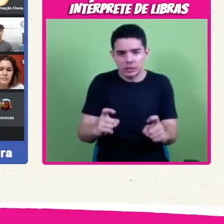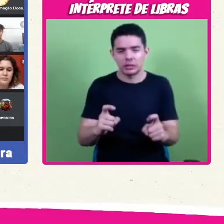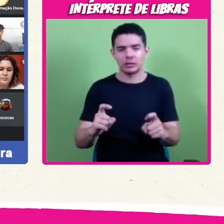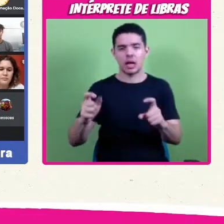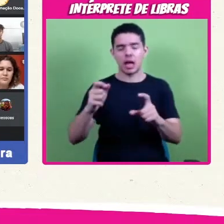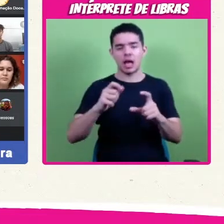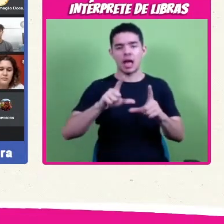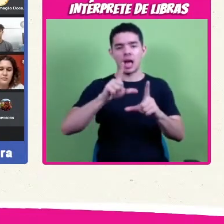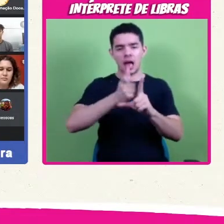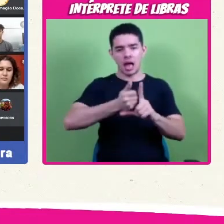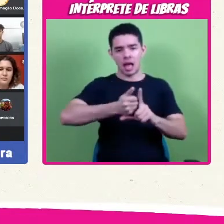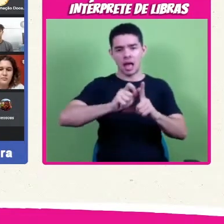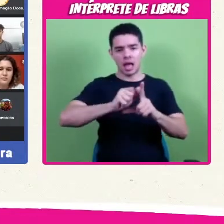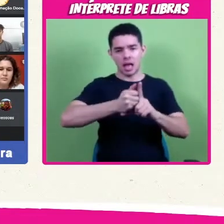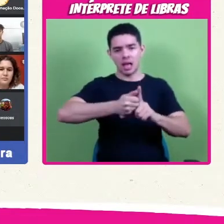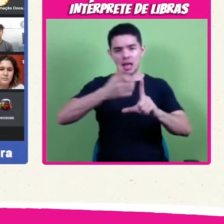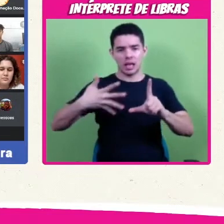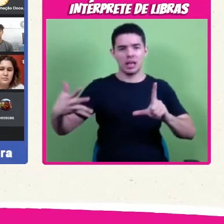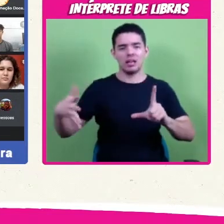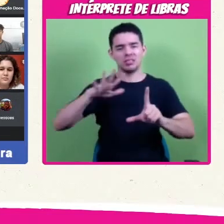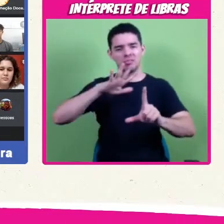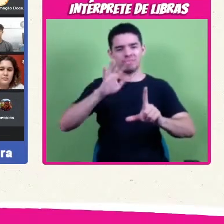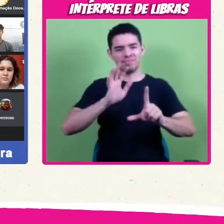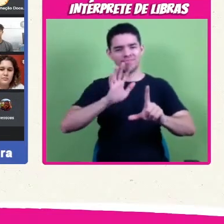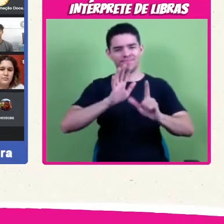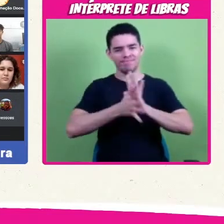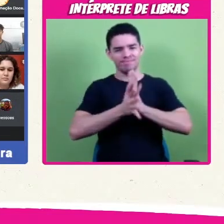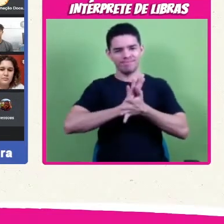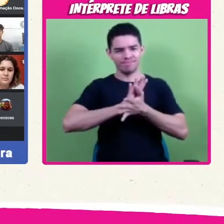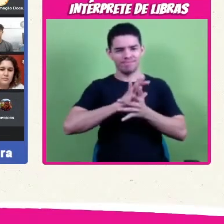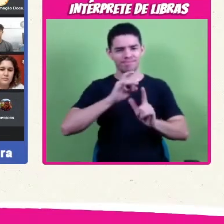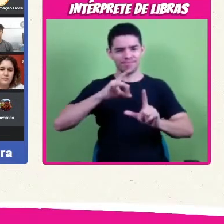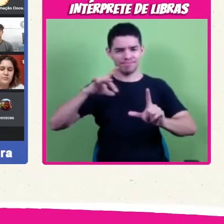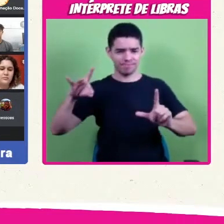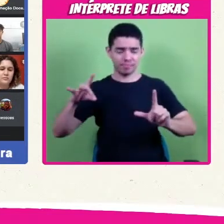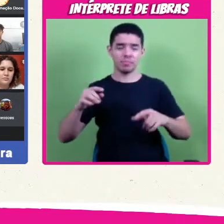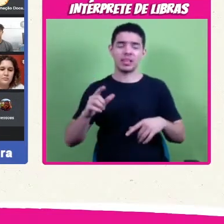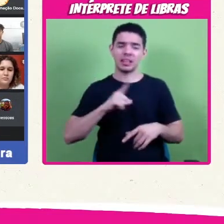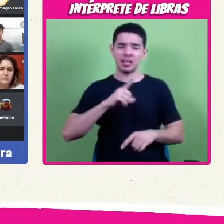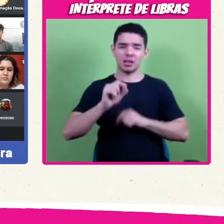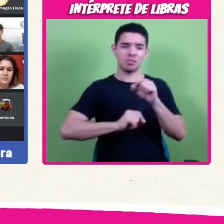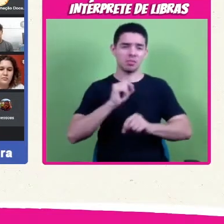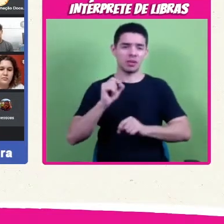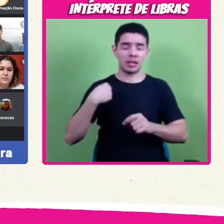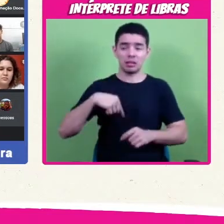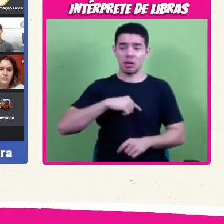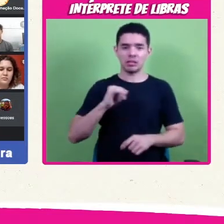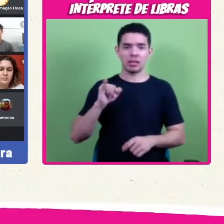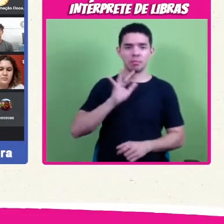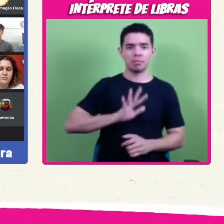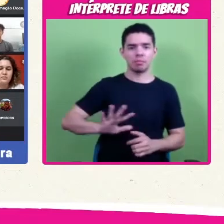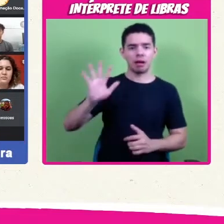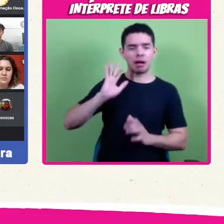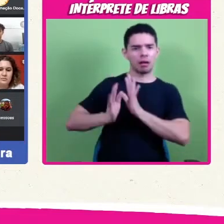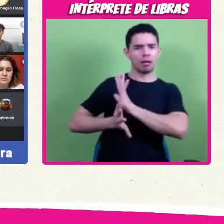sempre nos coloca com uma imagem muito aterradora, violenta, que muitas vezes não corresponde a quem nós